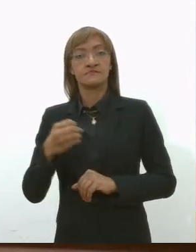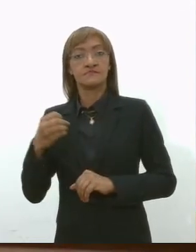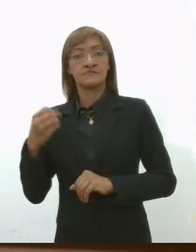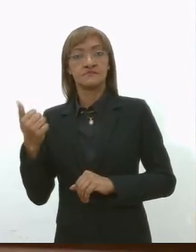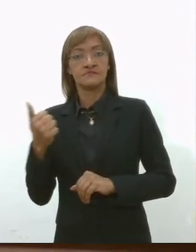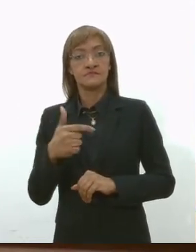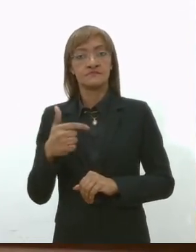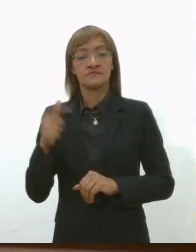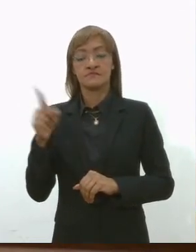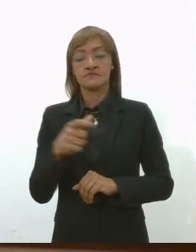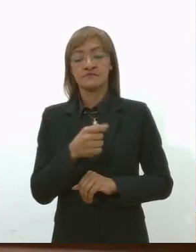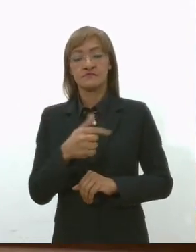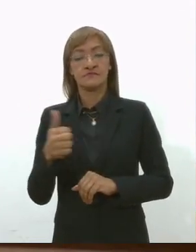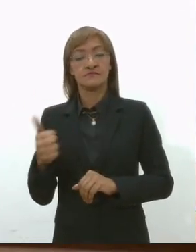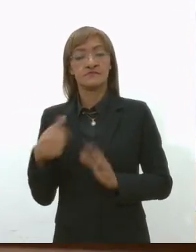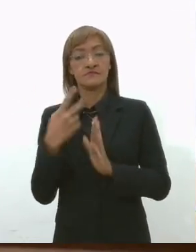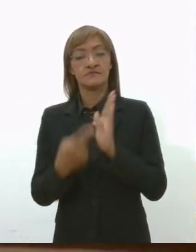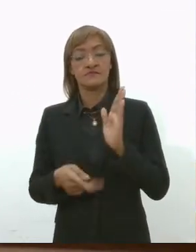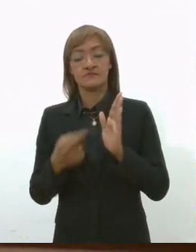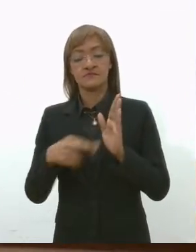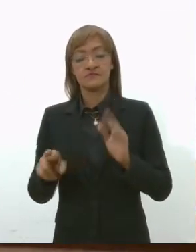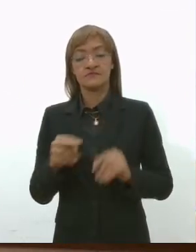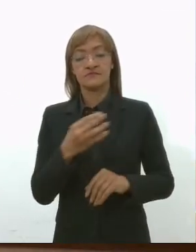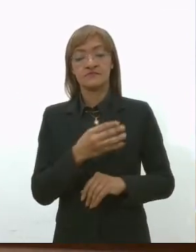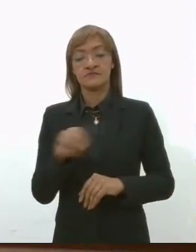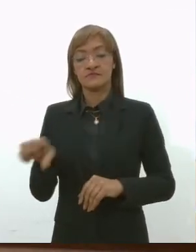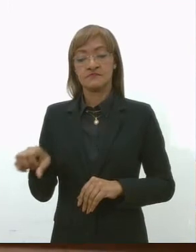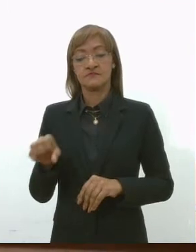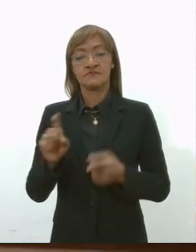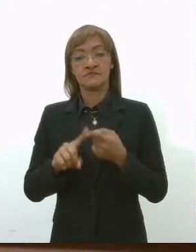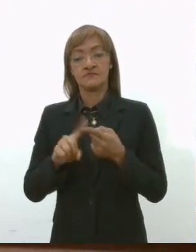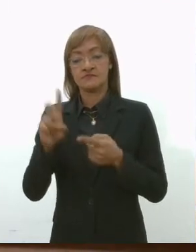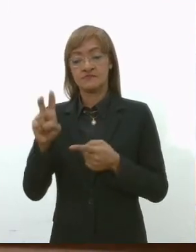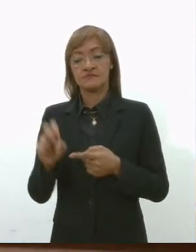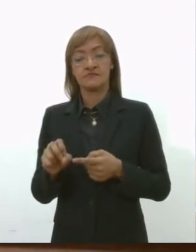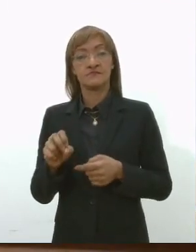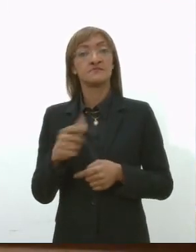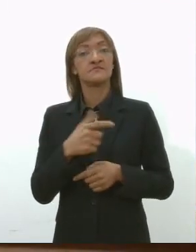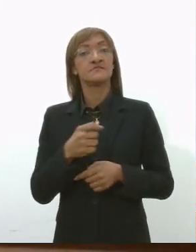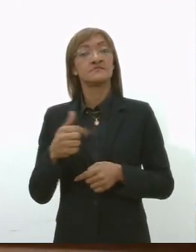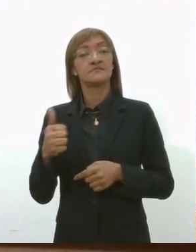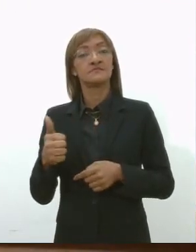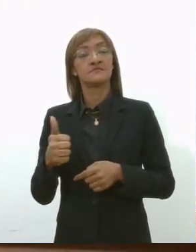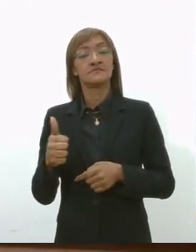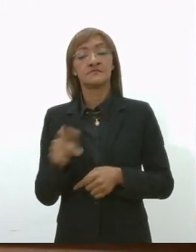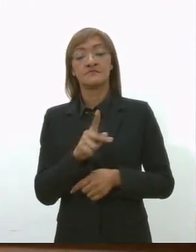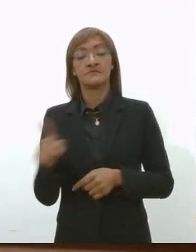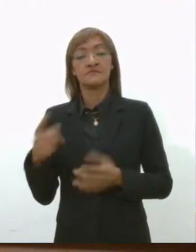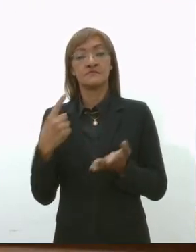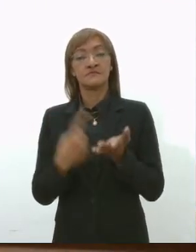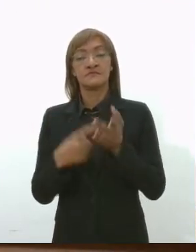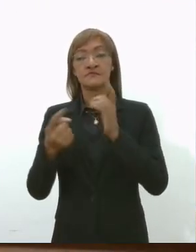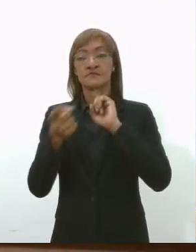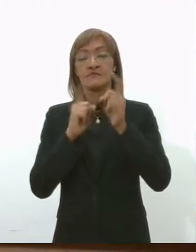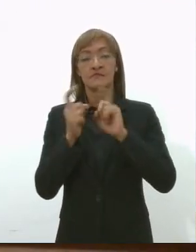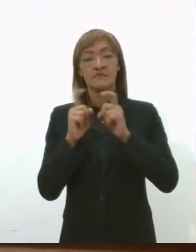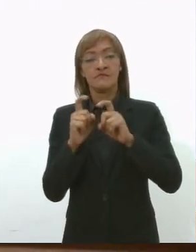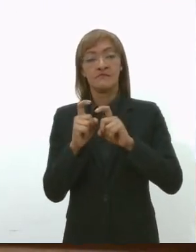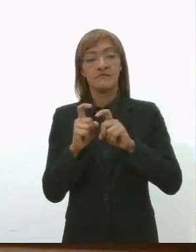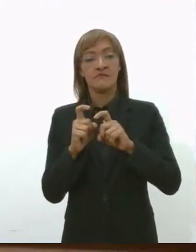e 302/2021. E os projetos de resolução de números 49 e 50/2021. Nada mais a tratar, o presidente convocou uma sessão extraordinária para